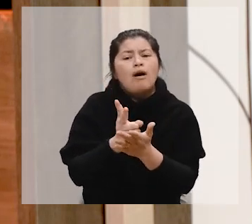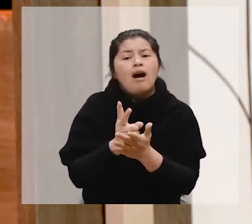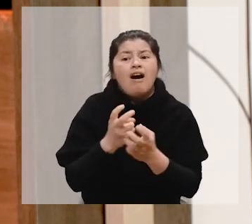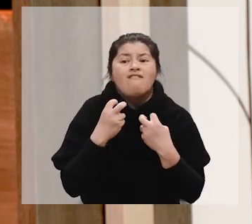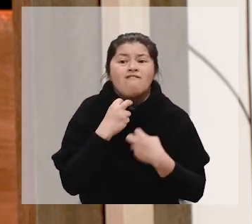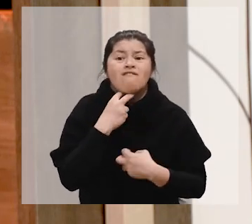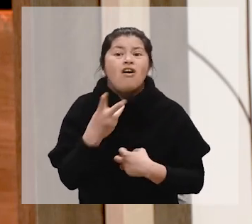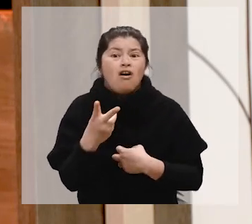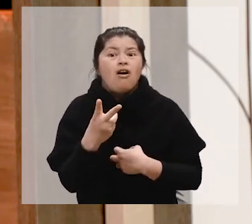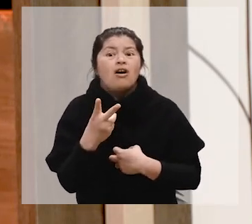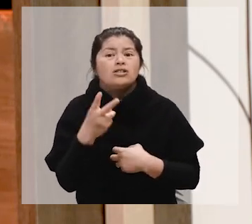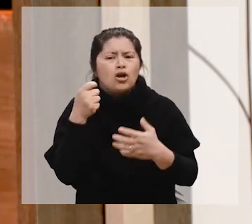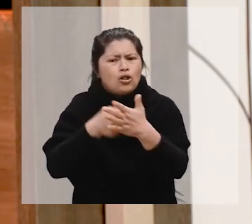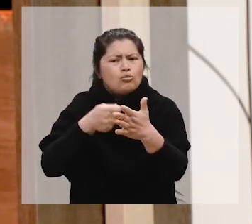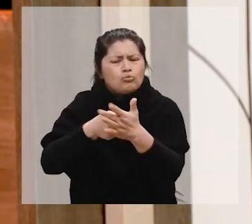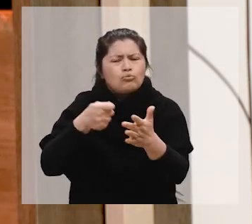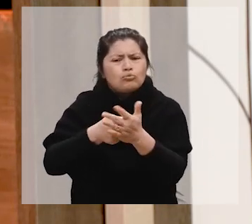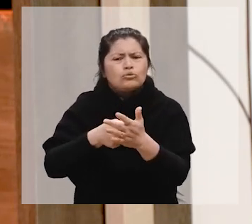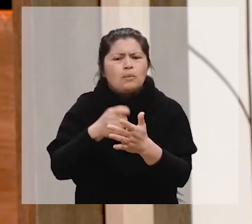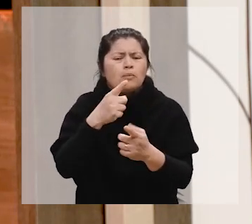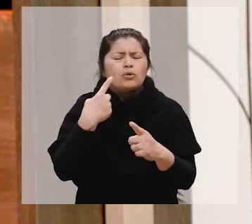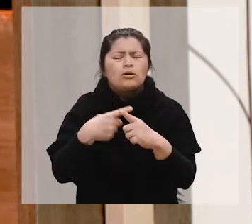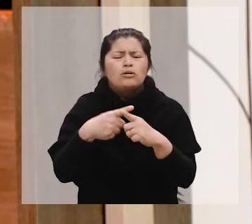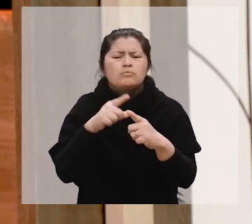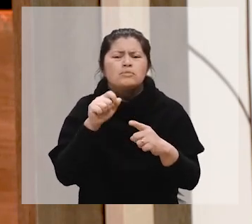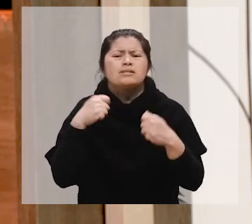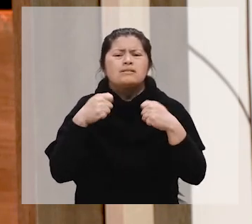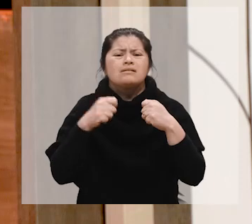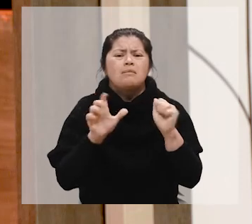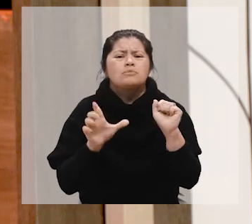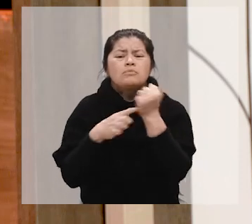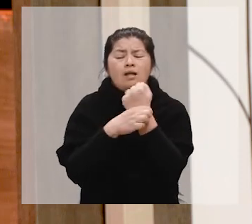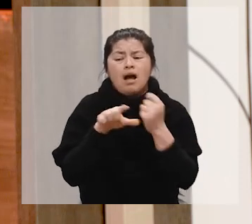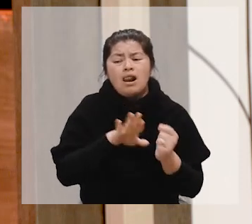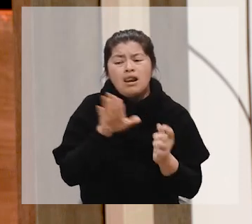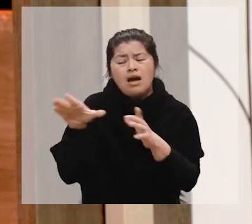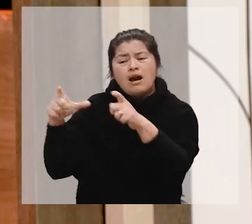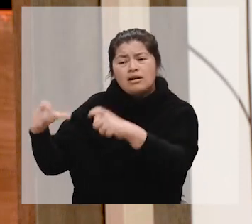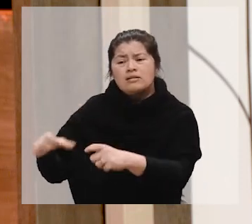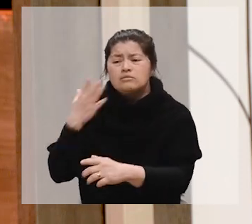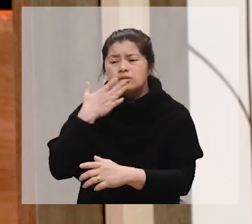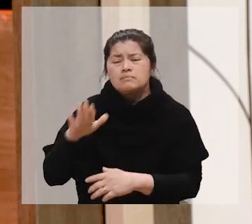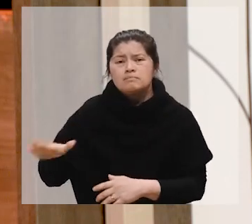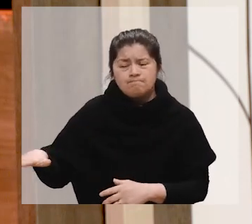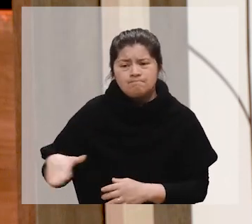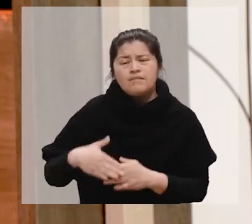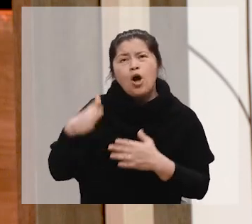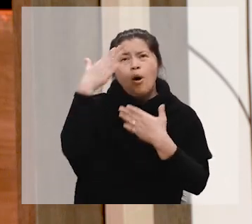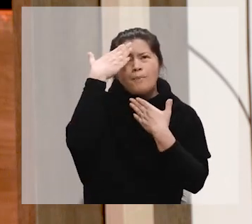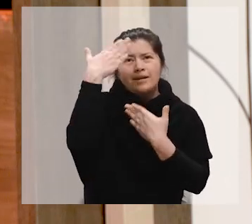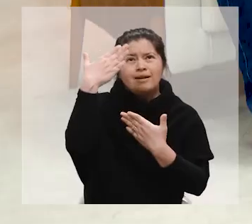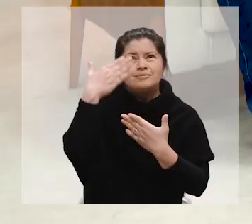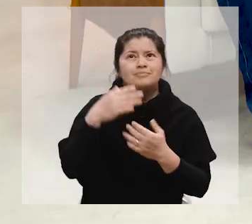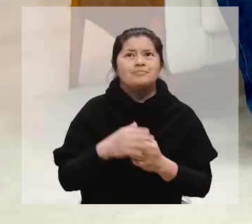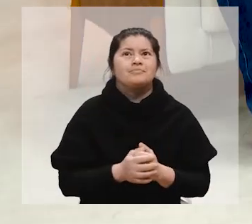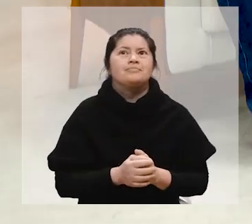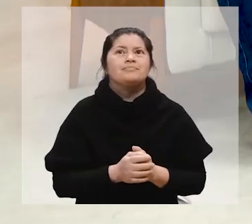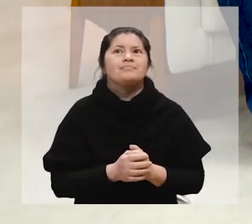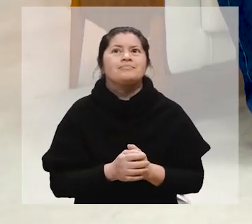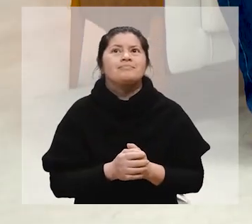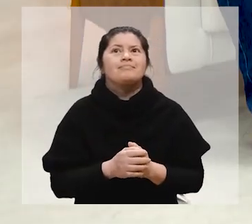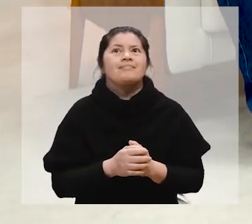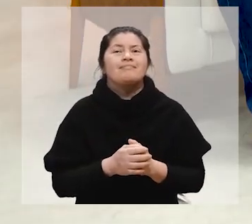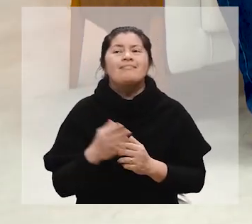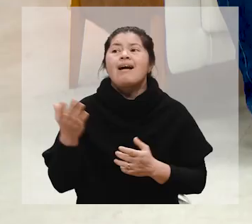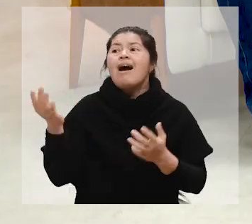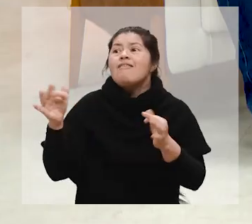que trabalham com isso vão continuar com essa voz, com essa luta, porque o objetivo é a gente proteger aí a vida dessas crianças. Mais uma vez, muito